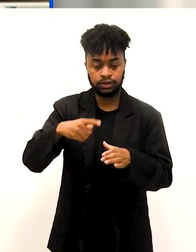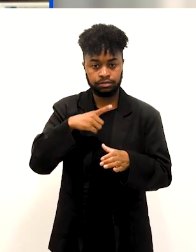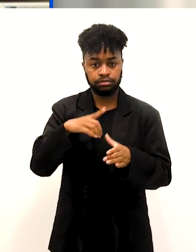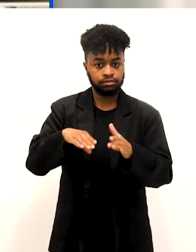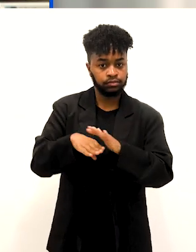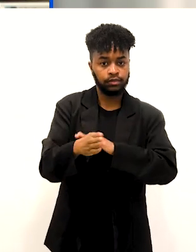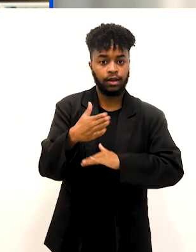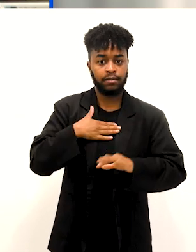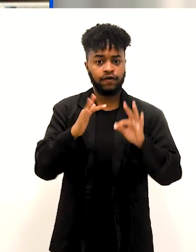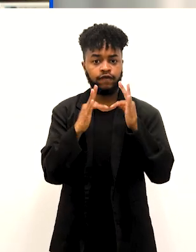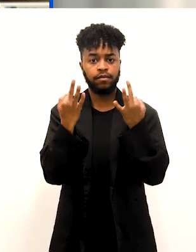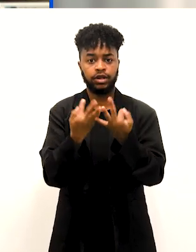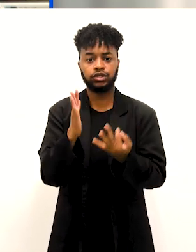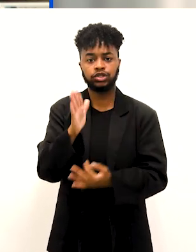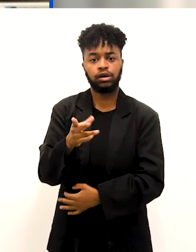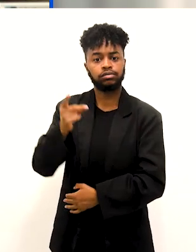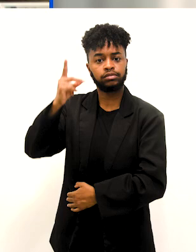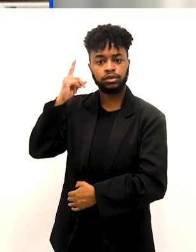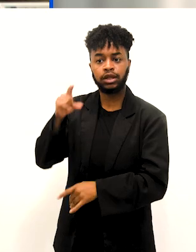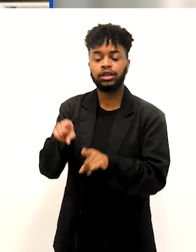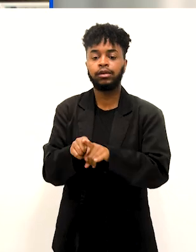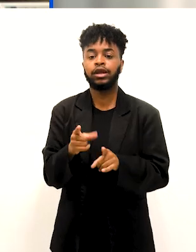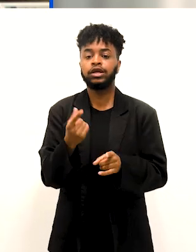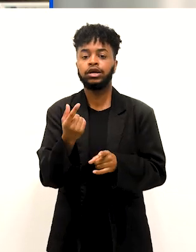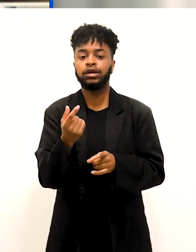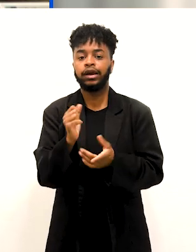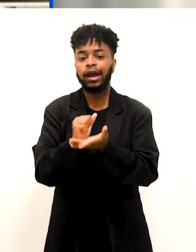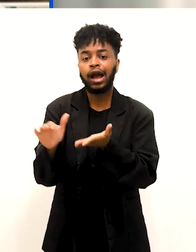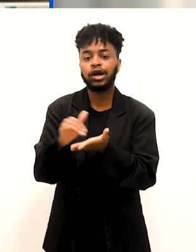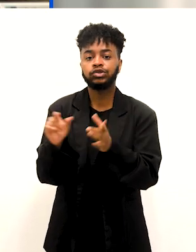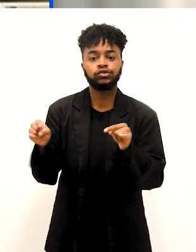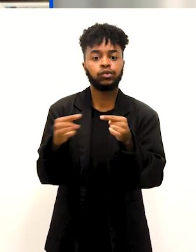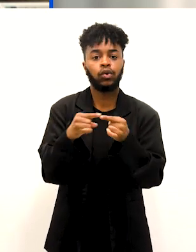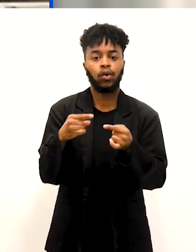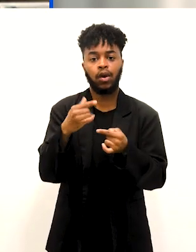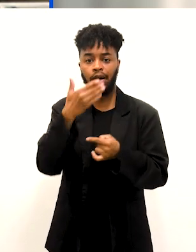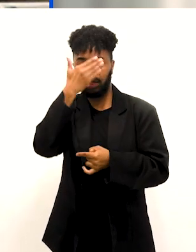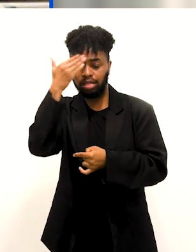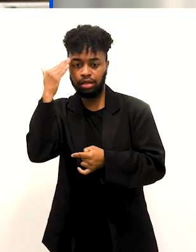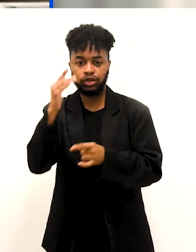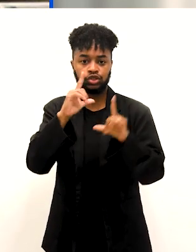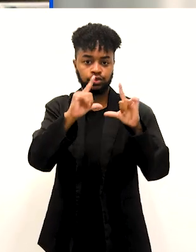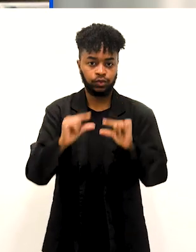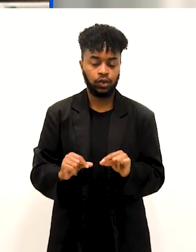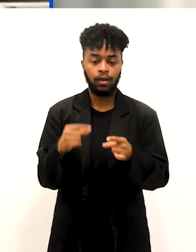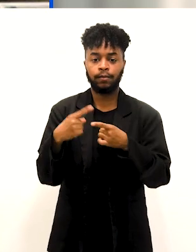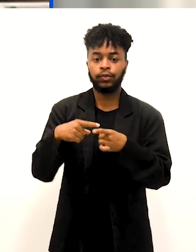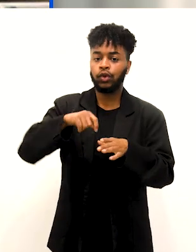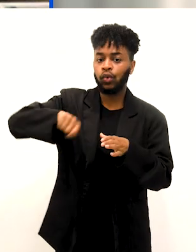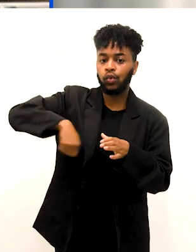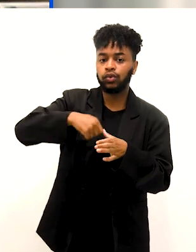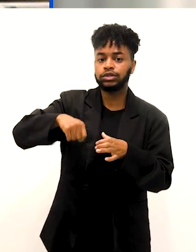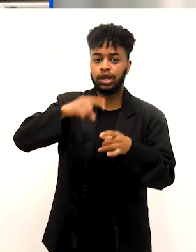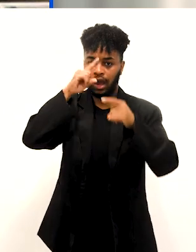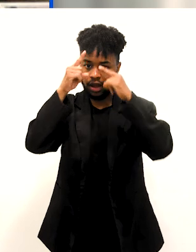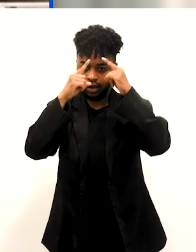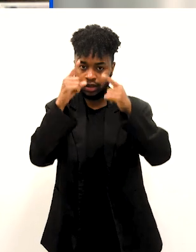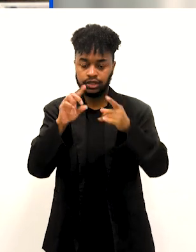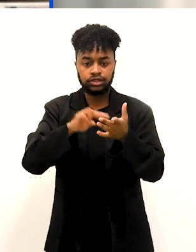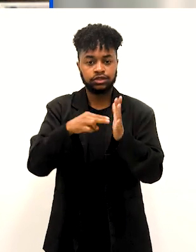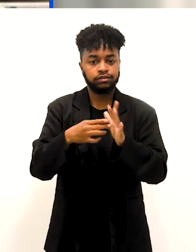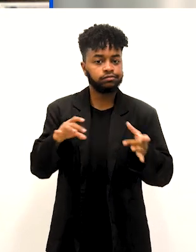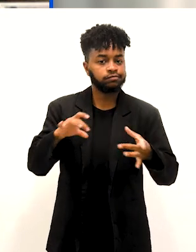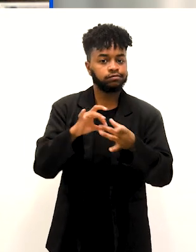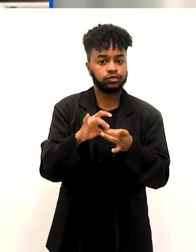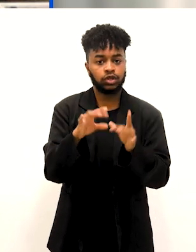hábito que eu tenho na minha família há muito tempo, até o custo com lazer tende a diminuir, porque o cozinhar de forma criativa é uma forma de você reunir a